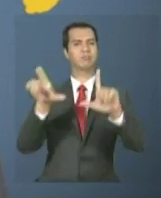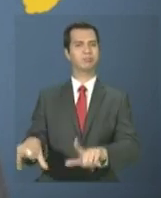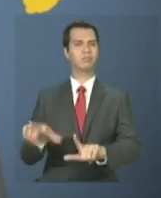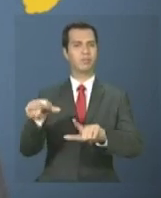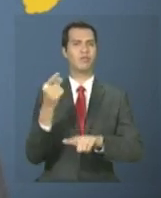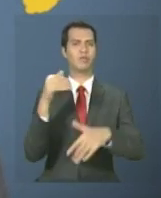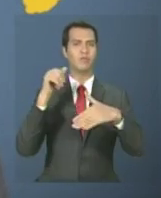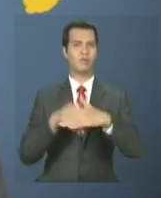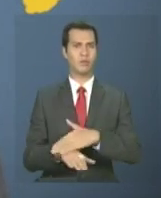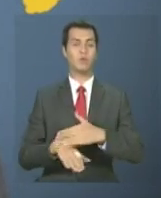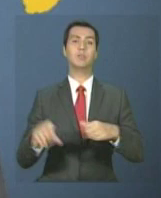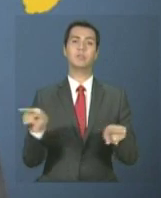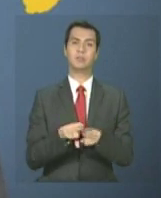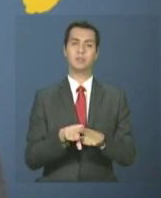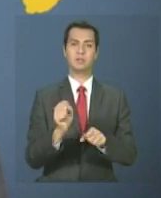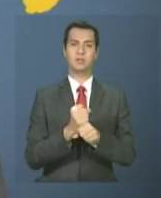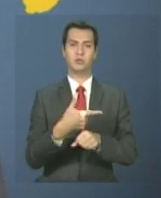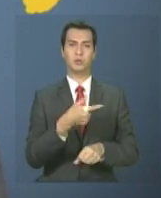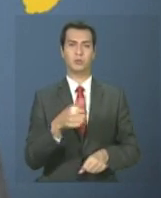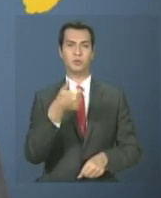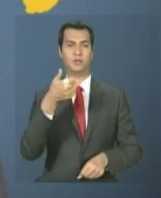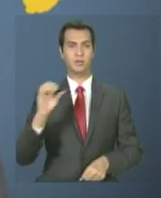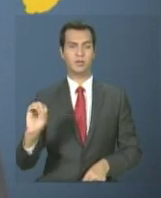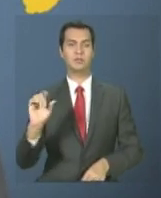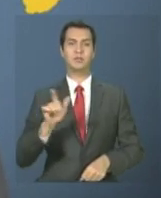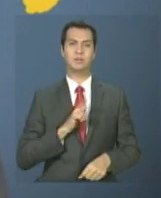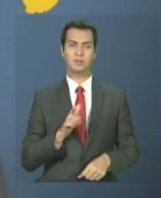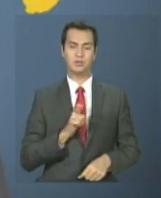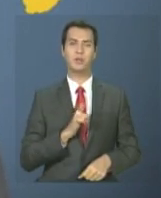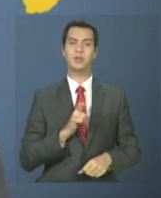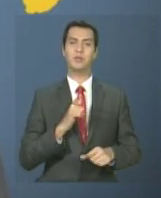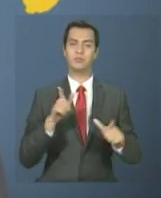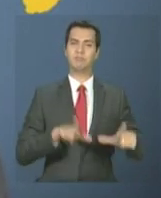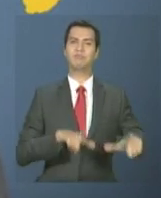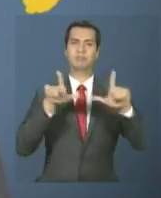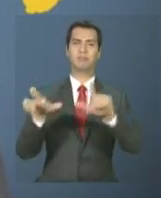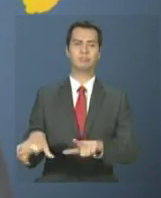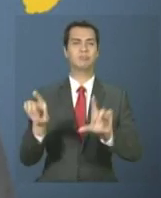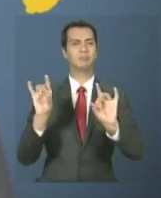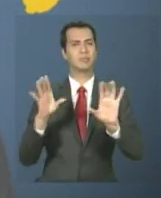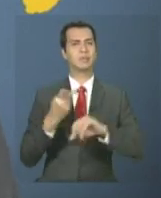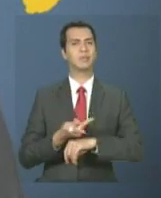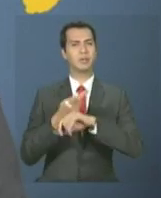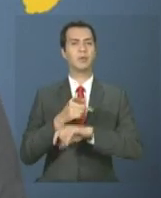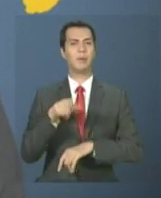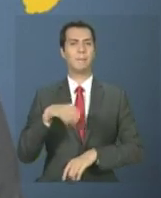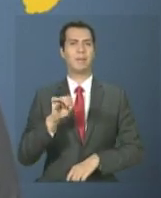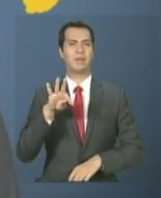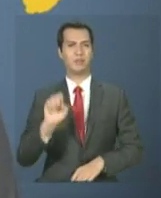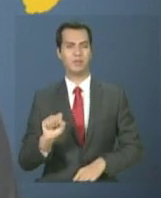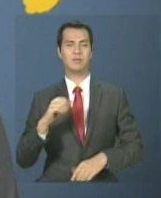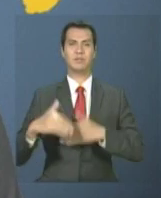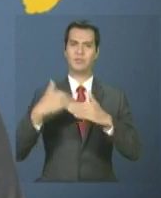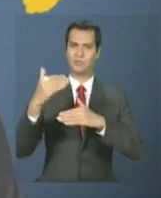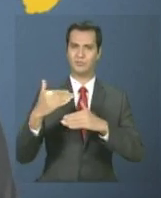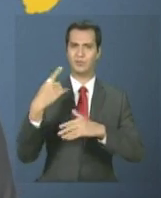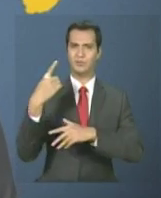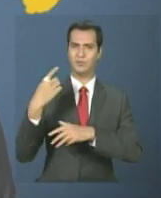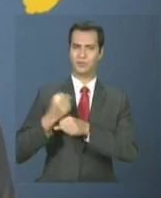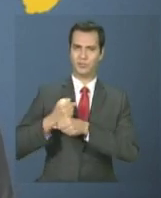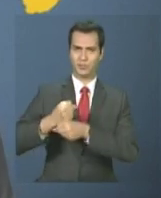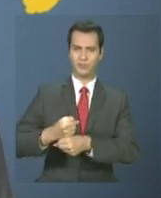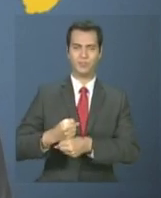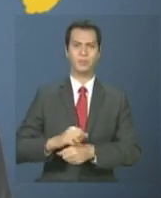e, em 2010, agraciado com o prêmio Metas do Desenvolvimento do Milênio. Bom, por hora é só, lembrando que a qualquer momento